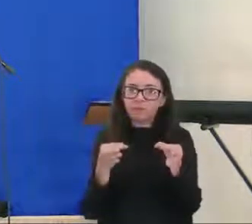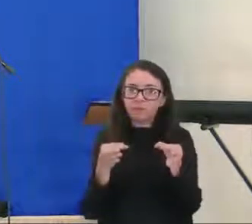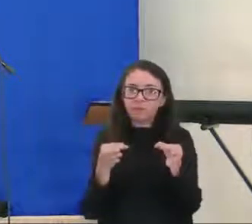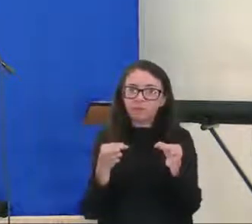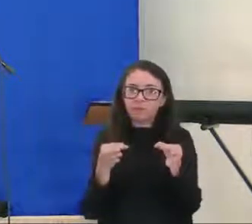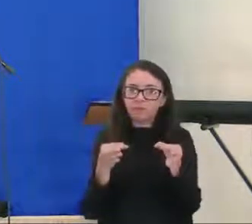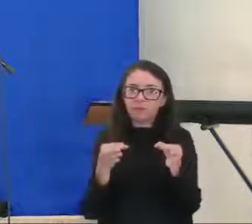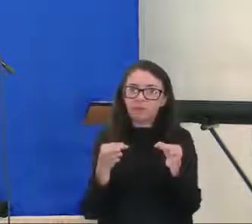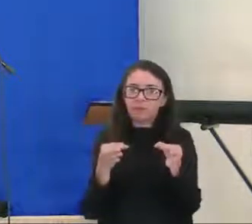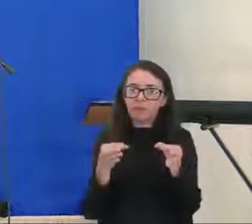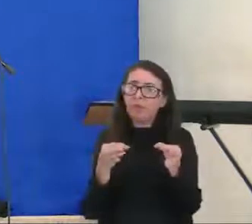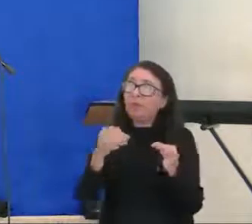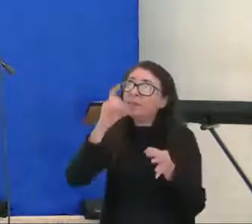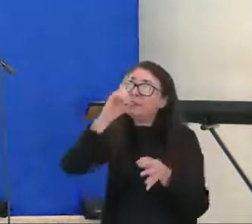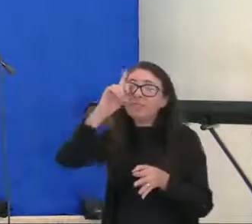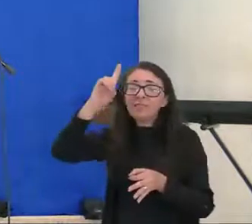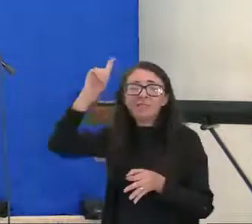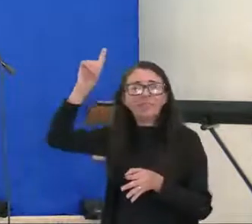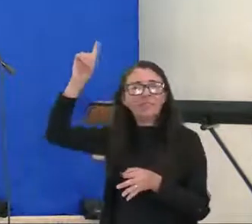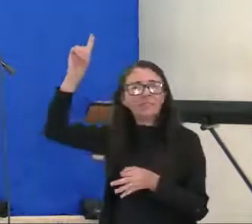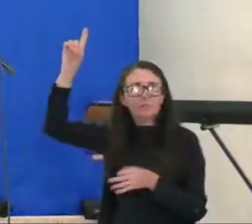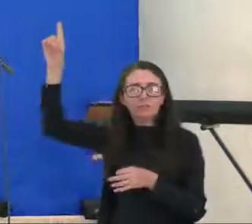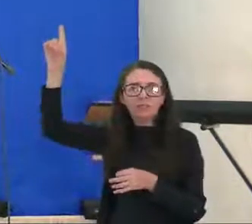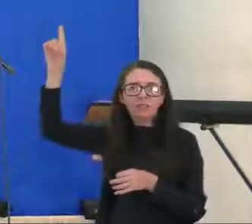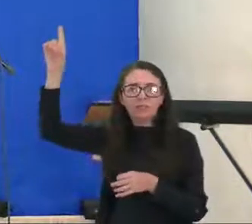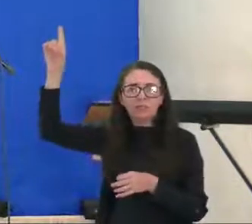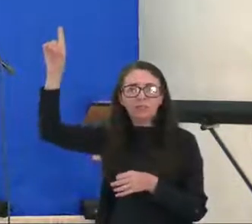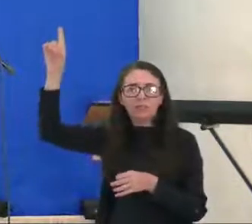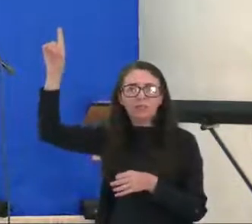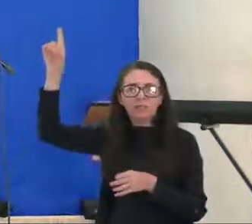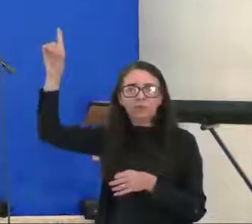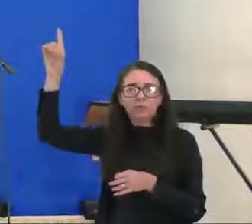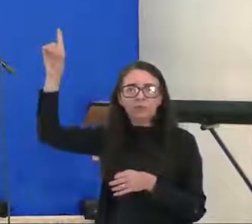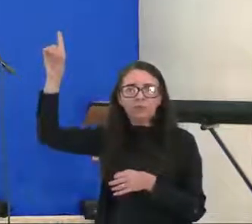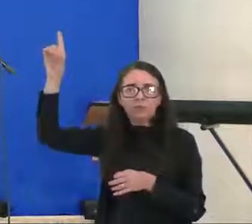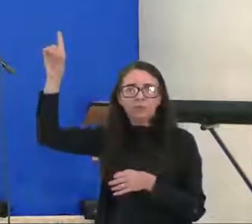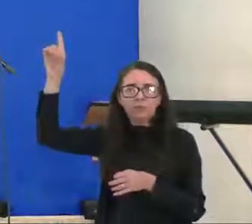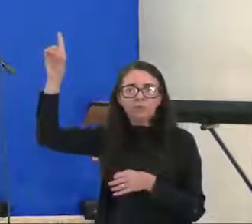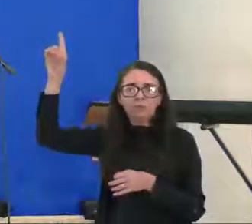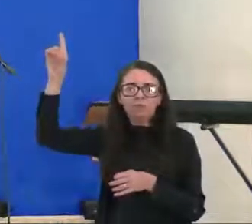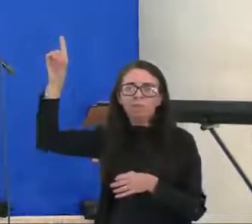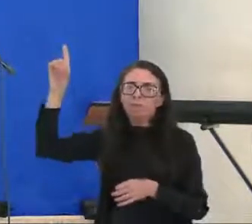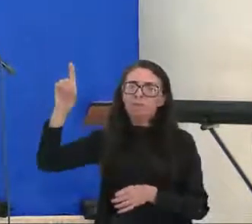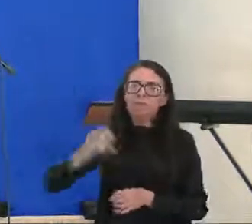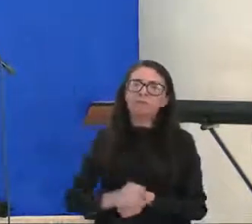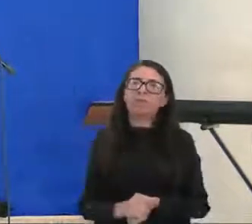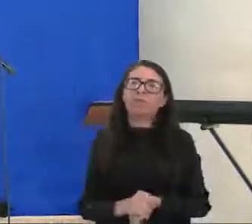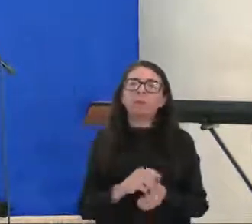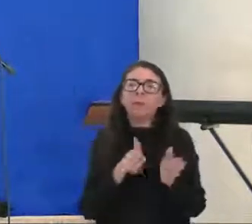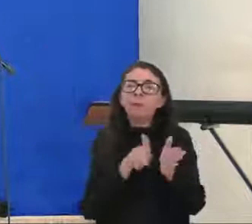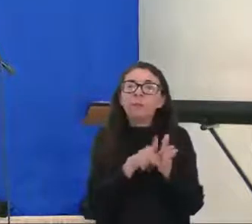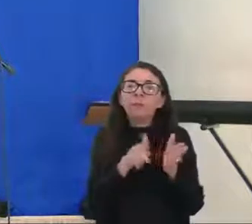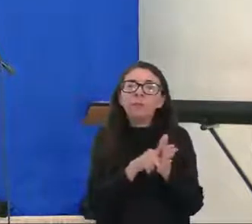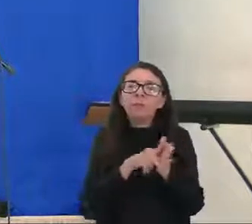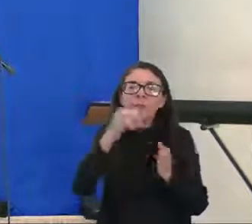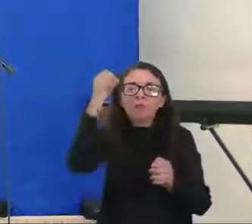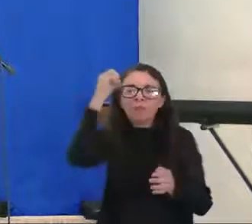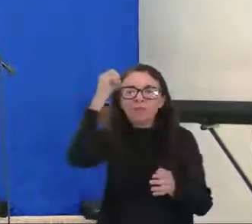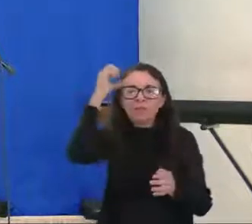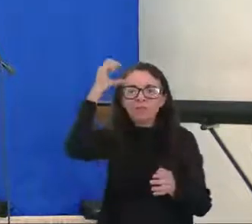E segunda coisa, né? Como que não tinha conhecimento da idolatria, né? A